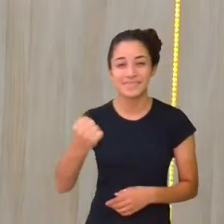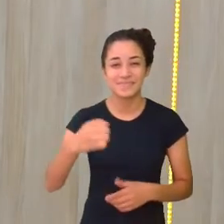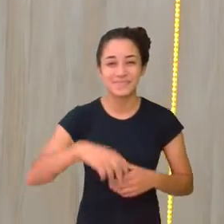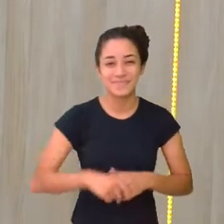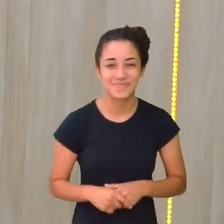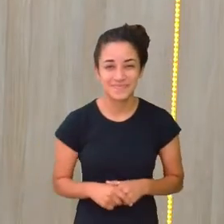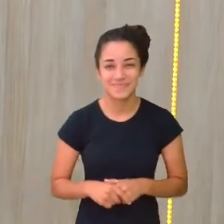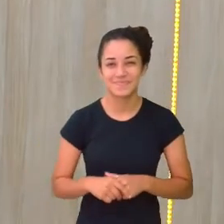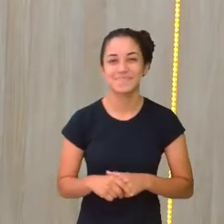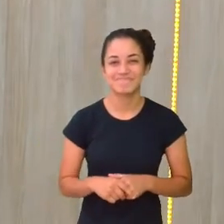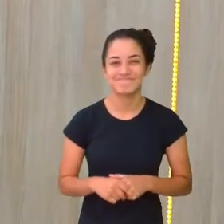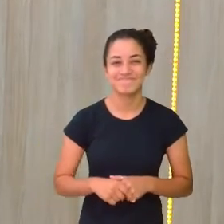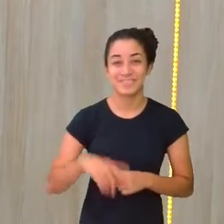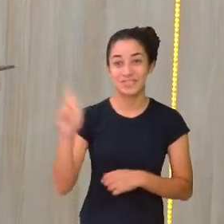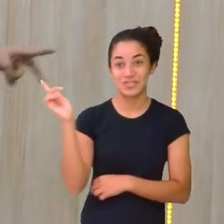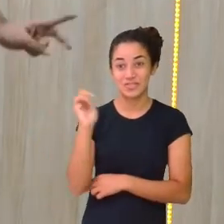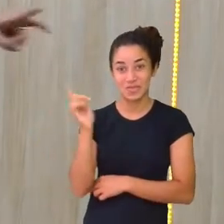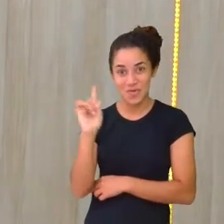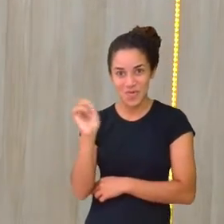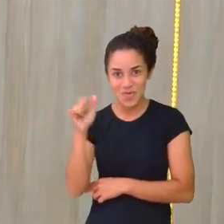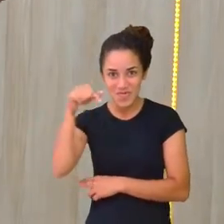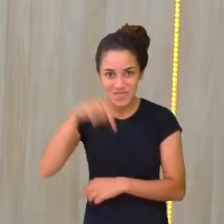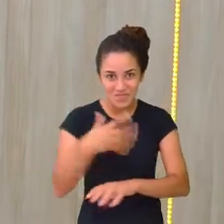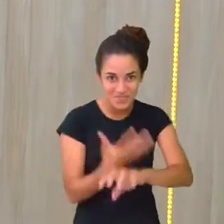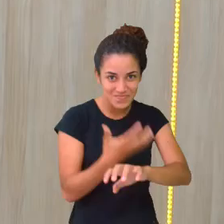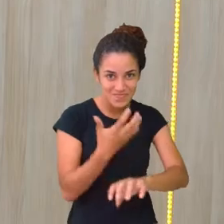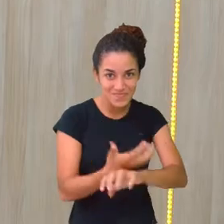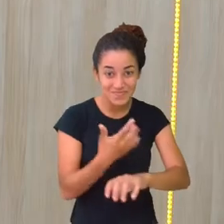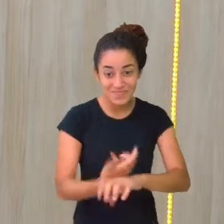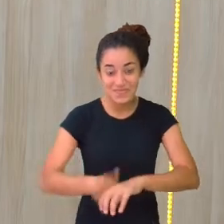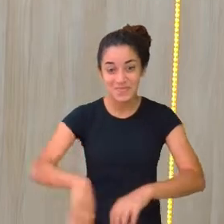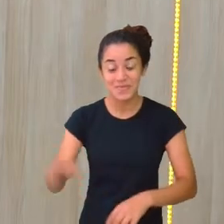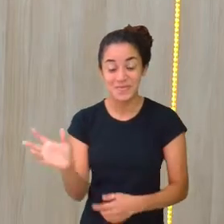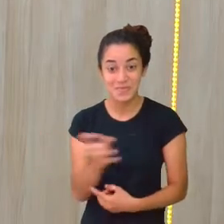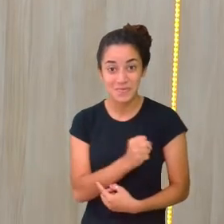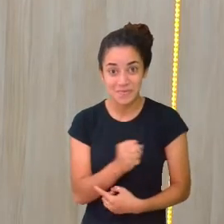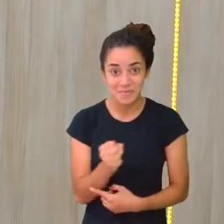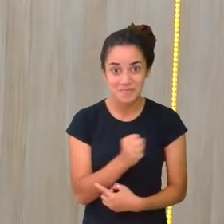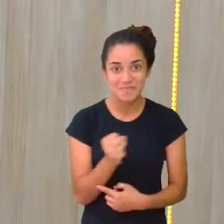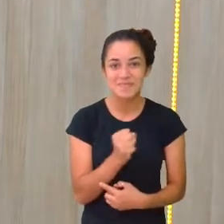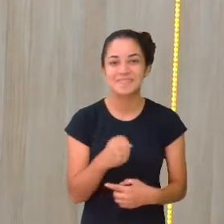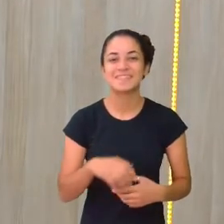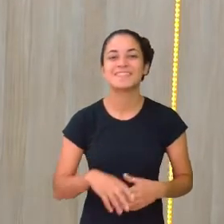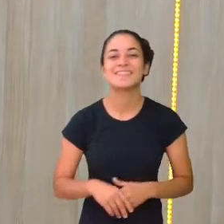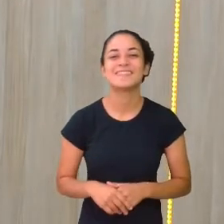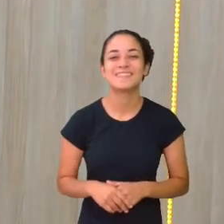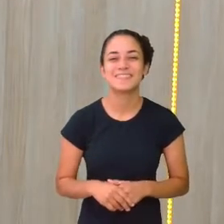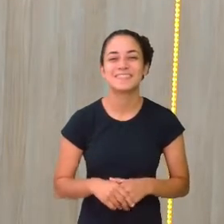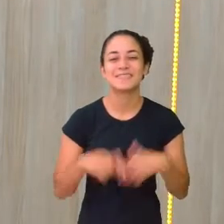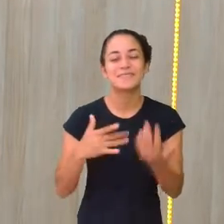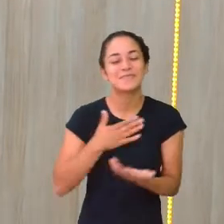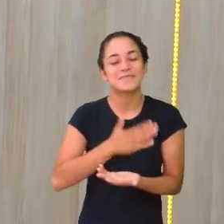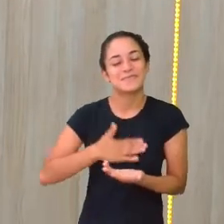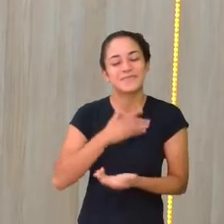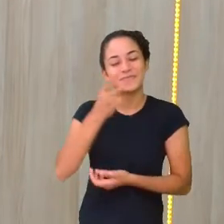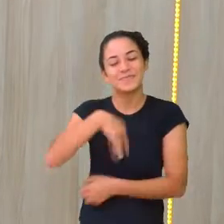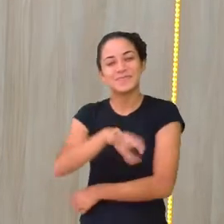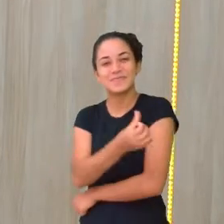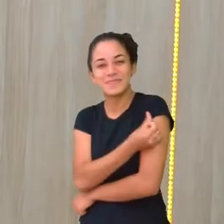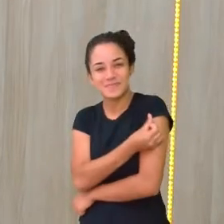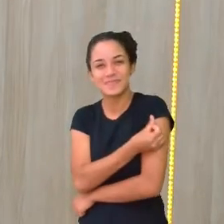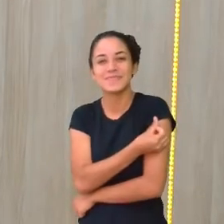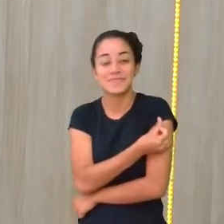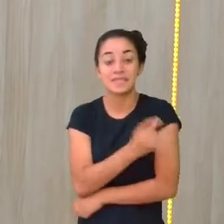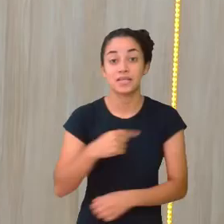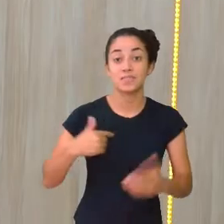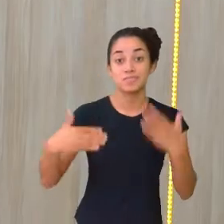nossa geografia, nossa disciplina querida do coração. E é sempre um prazer, sexto ano, estar